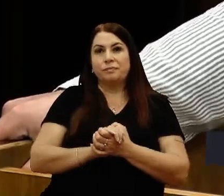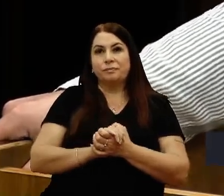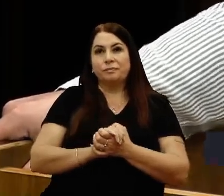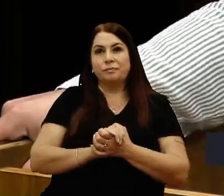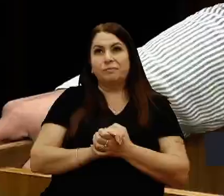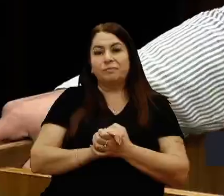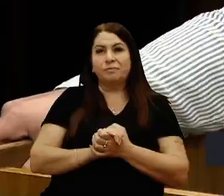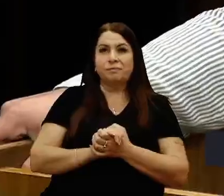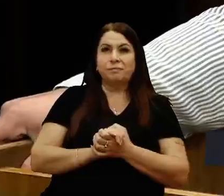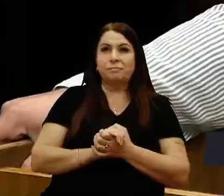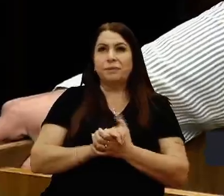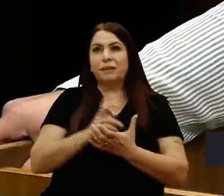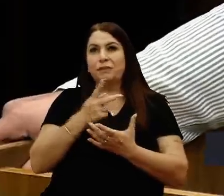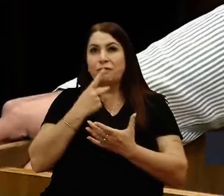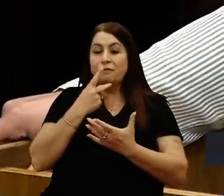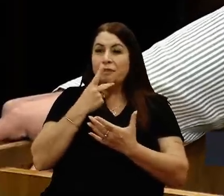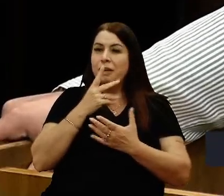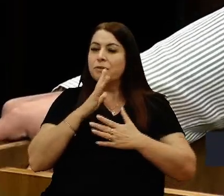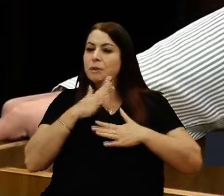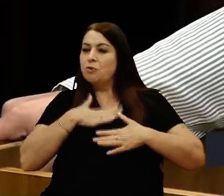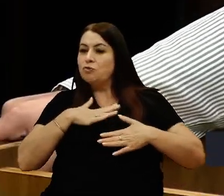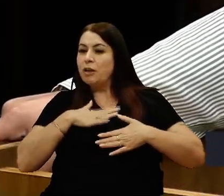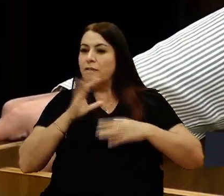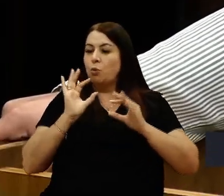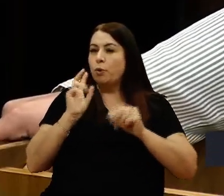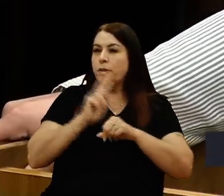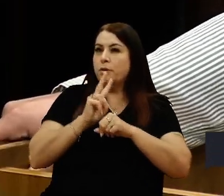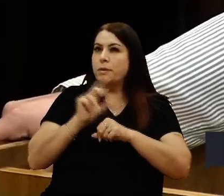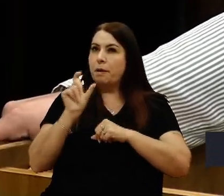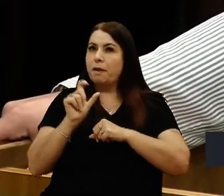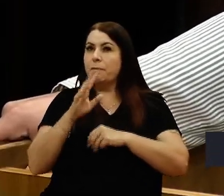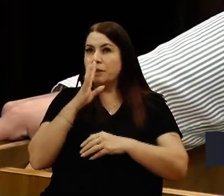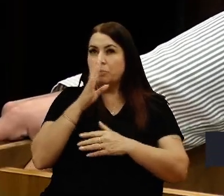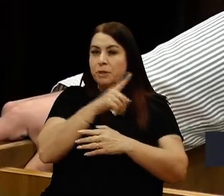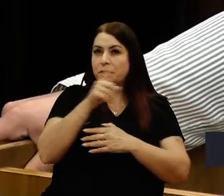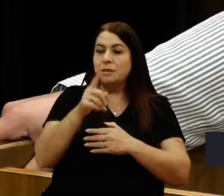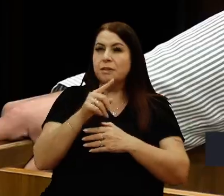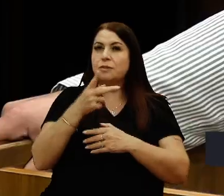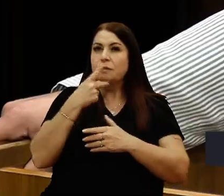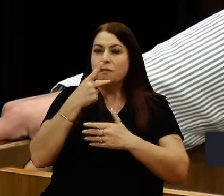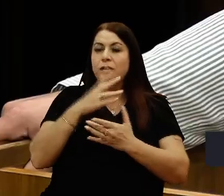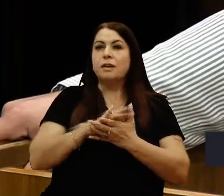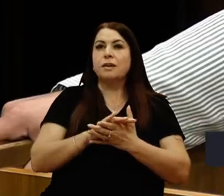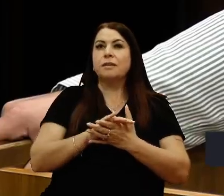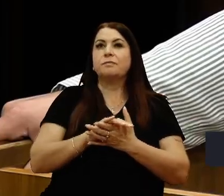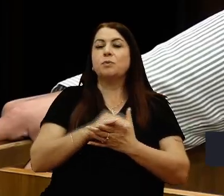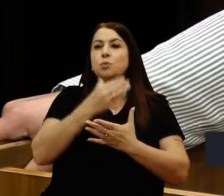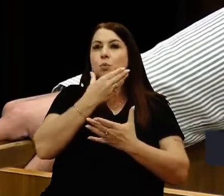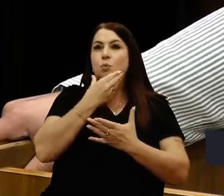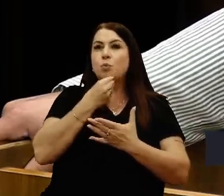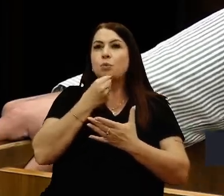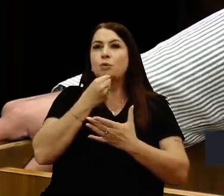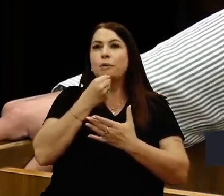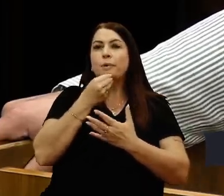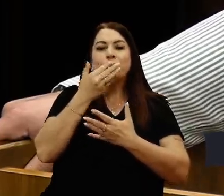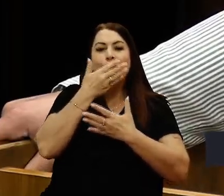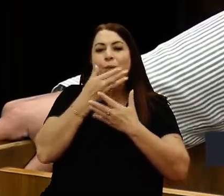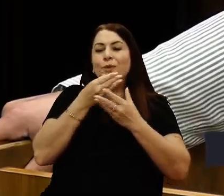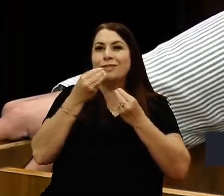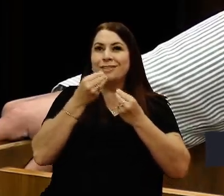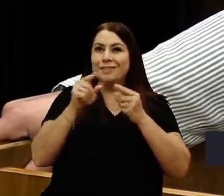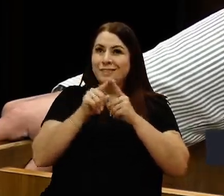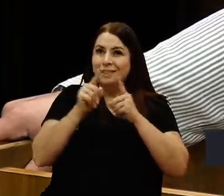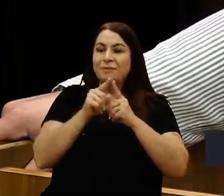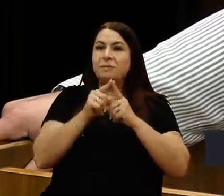mais comedido nas palavras, mas que sempre admiro muito nas suas manifestações. O senhor é um homem muito doce e